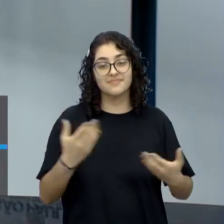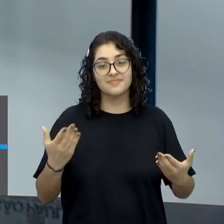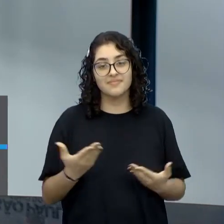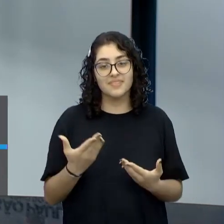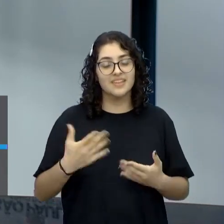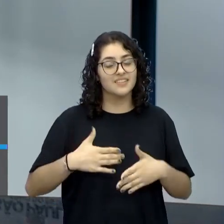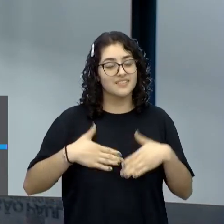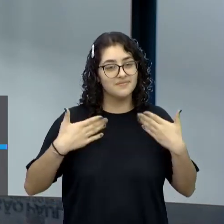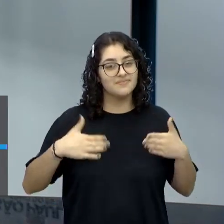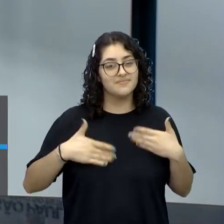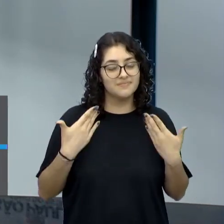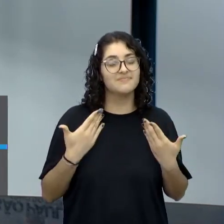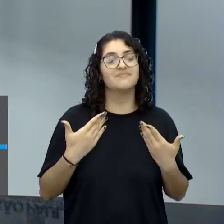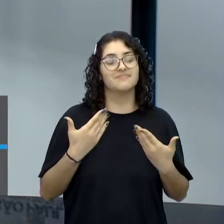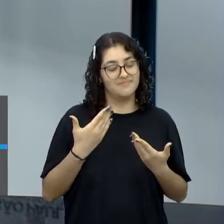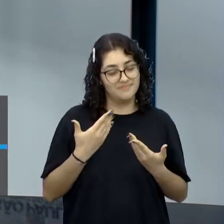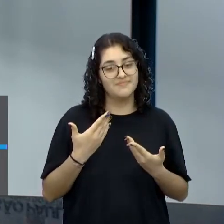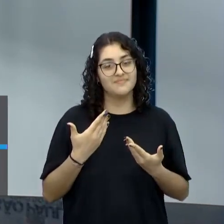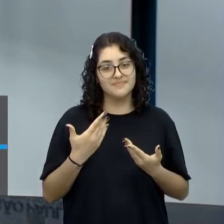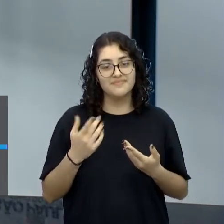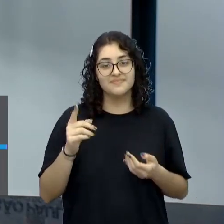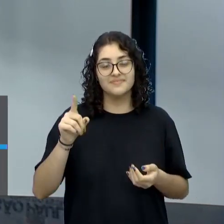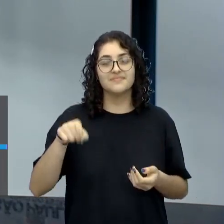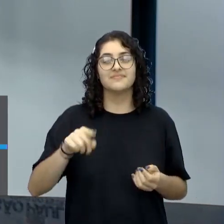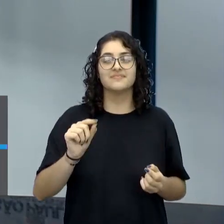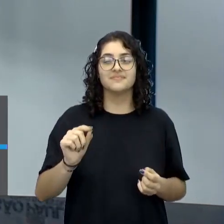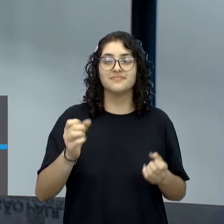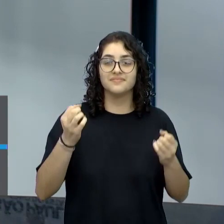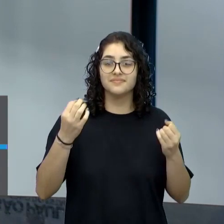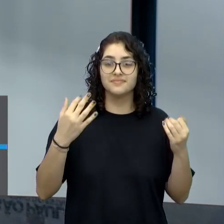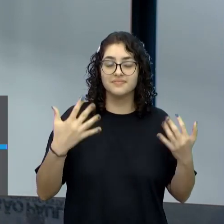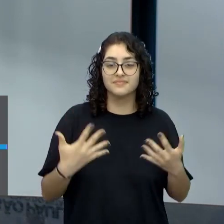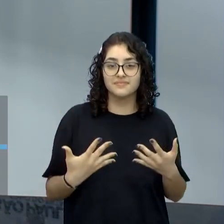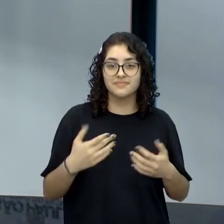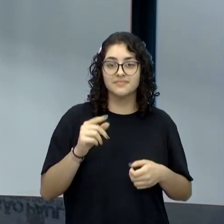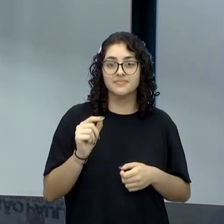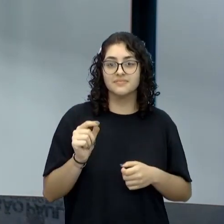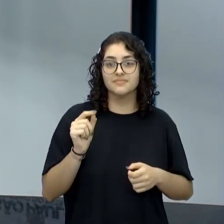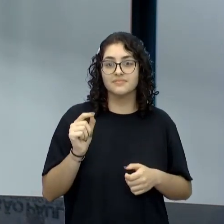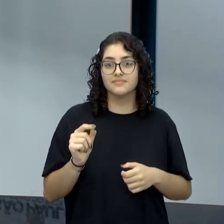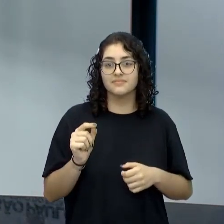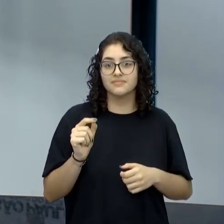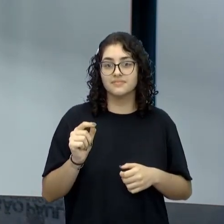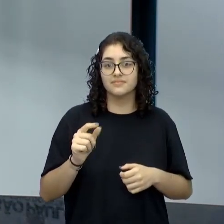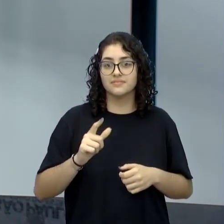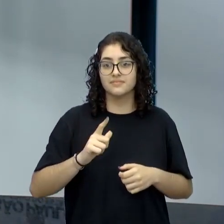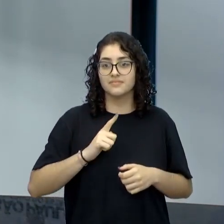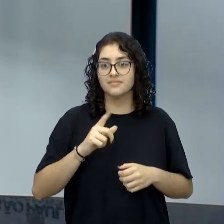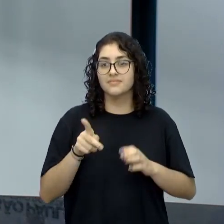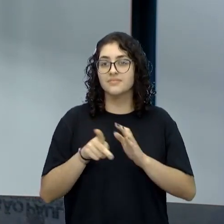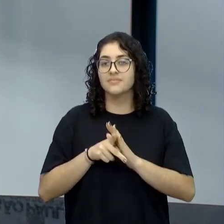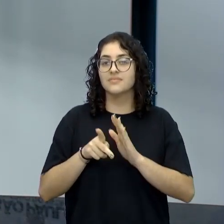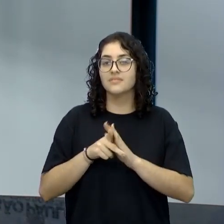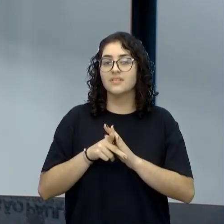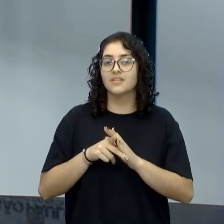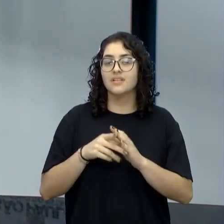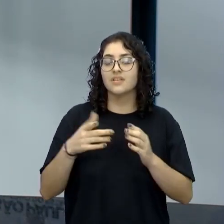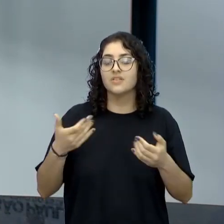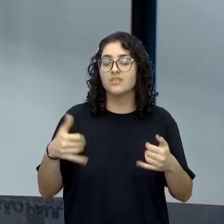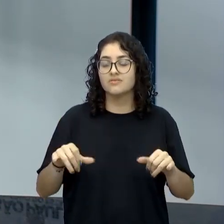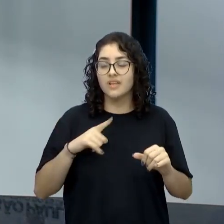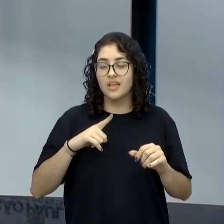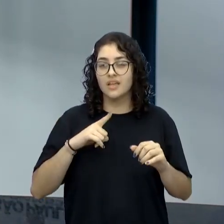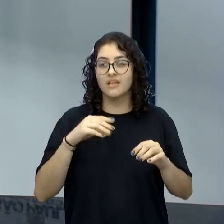de felicidade, clima de alegria, né? Pra gente falar justamente sobre os intemperismos, né? E aquelas degradações do solo que a